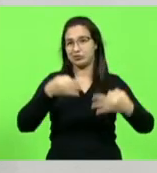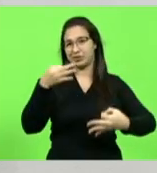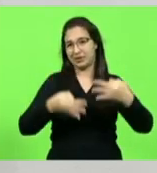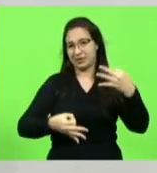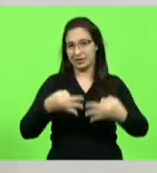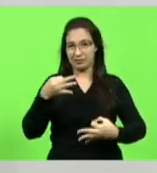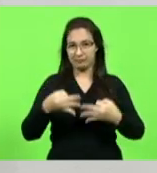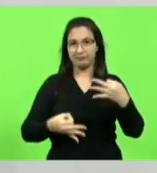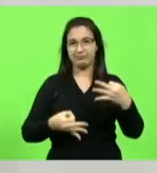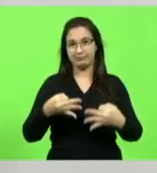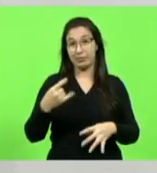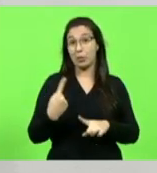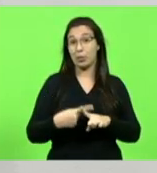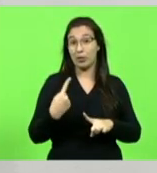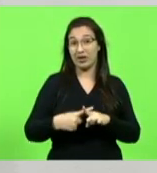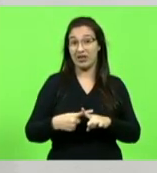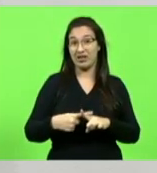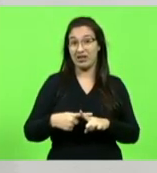afinal,